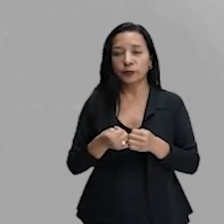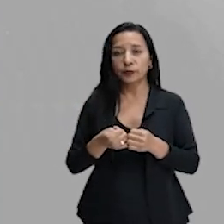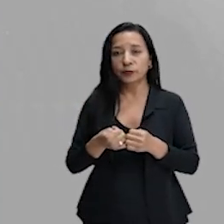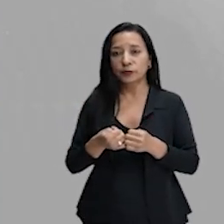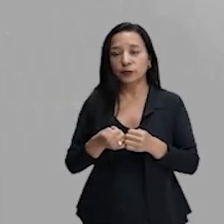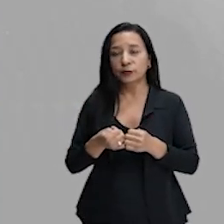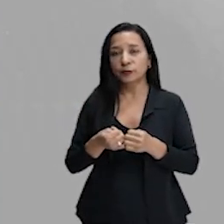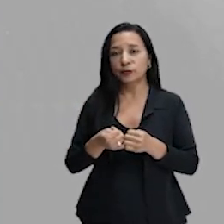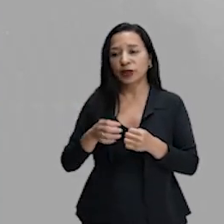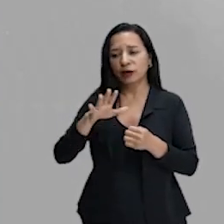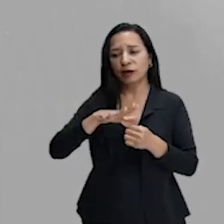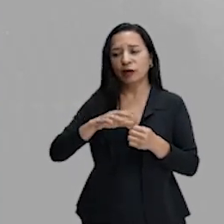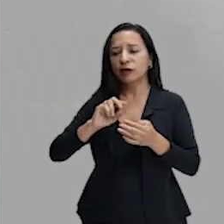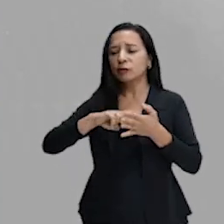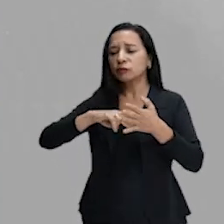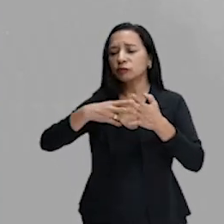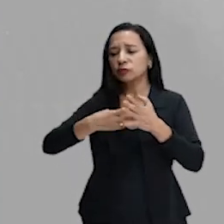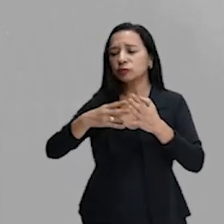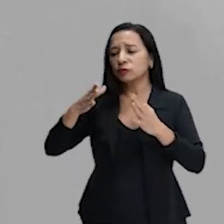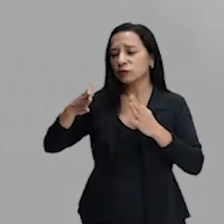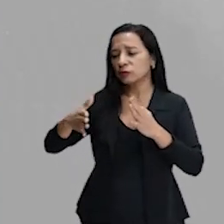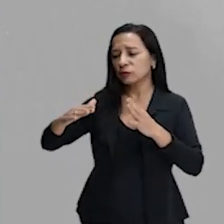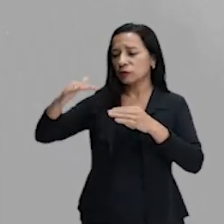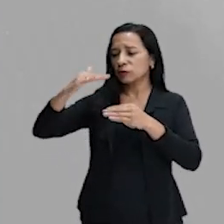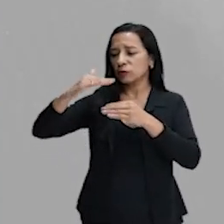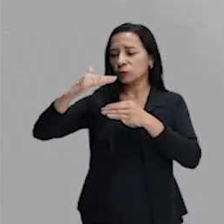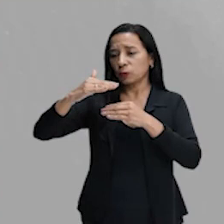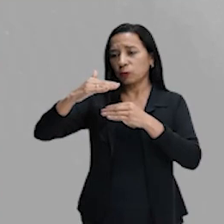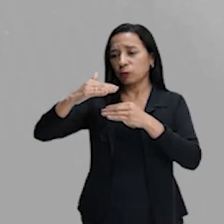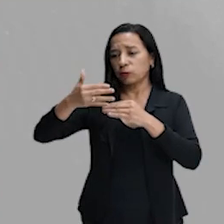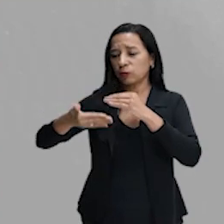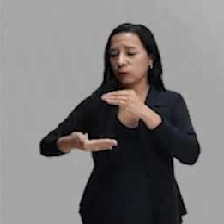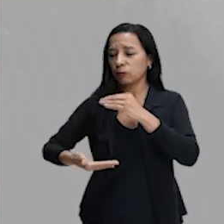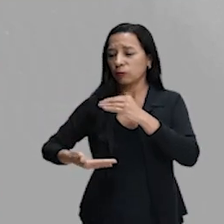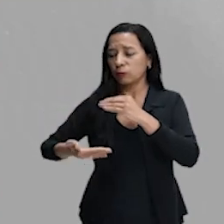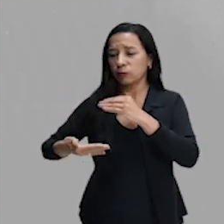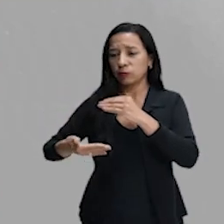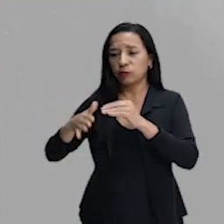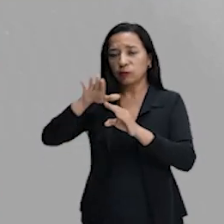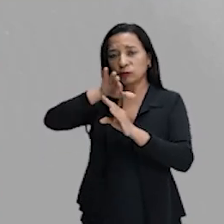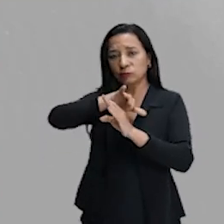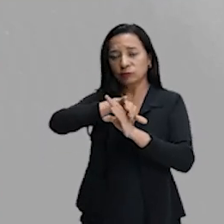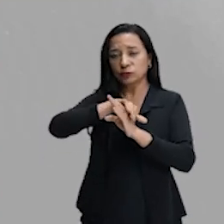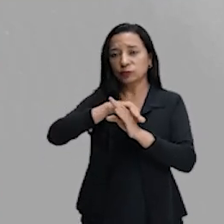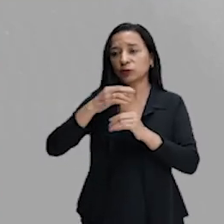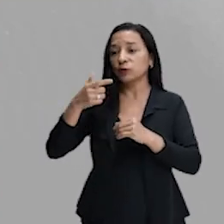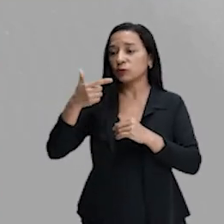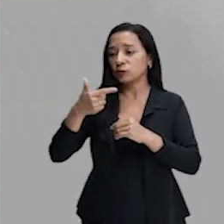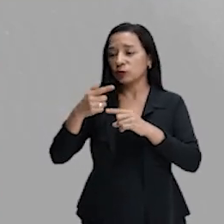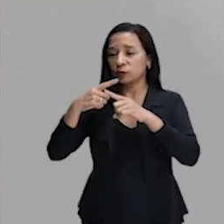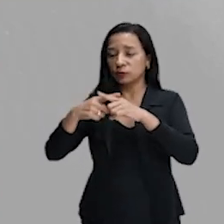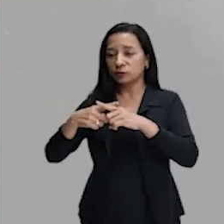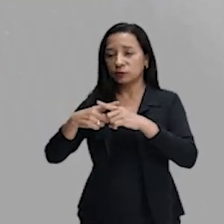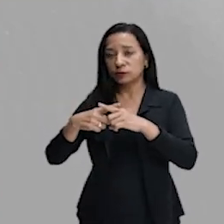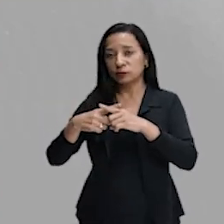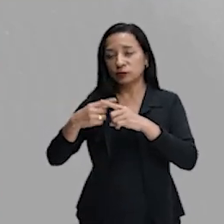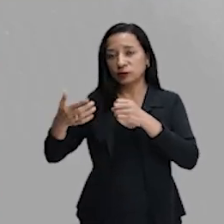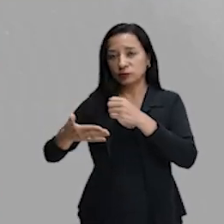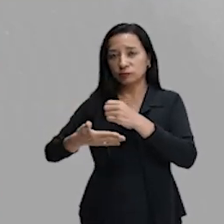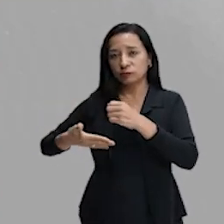ó vai ser igual duas vezes a área da base mais a